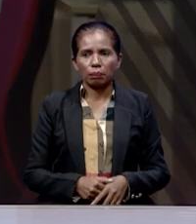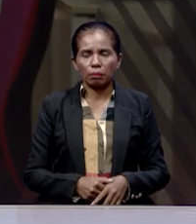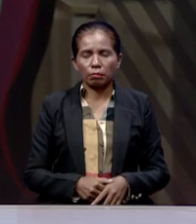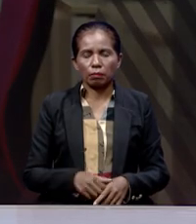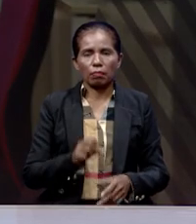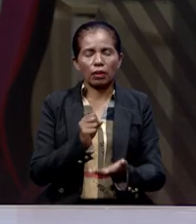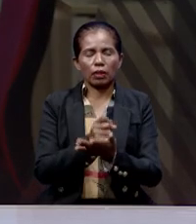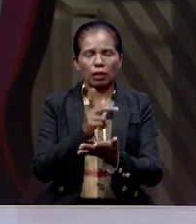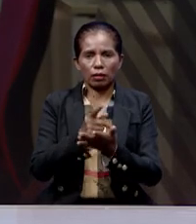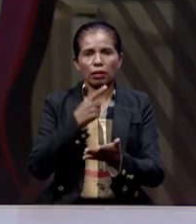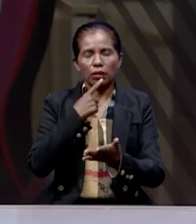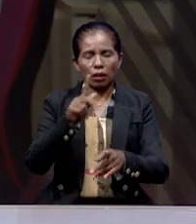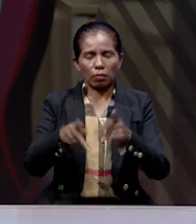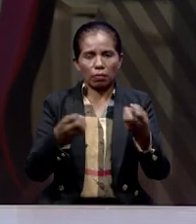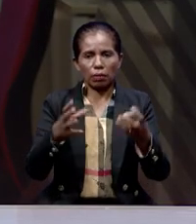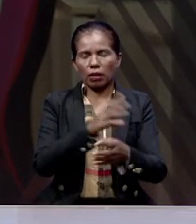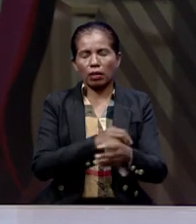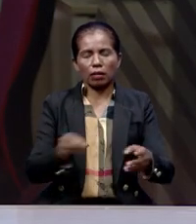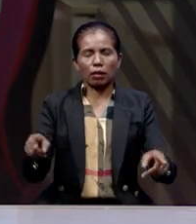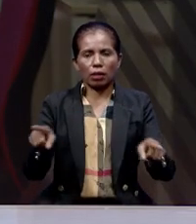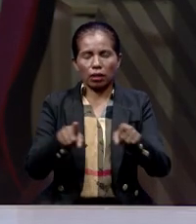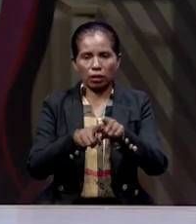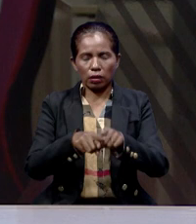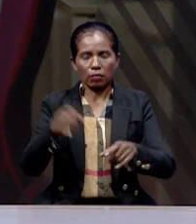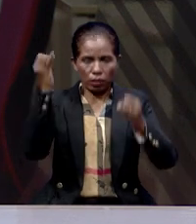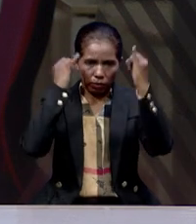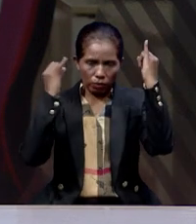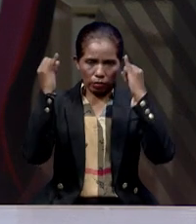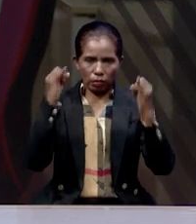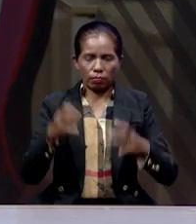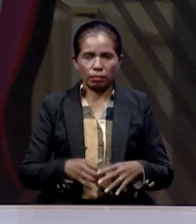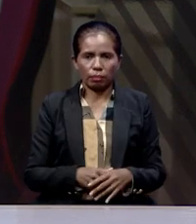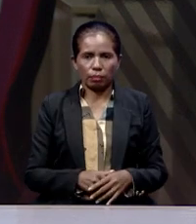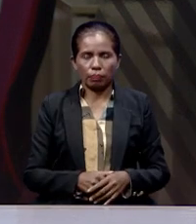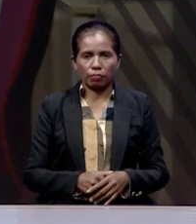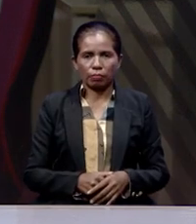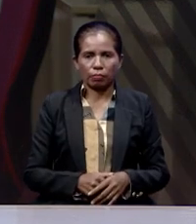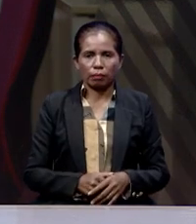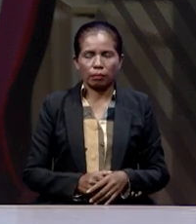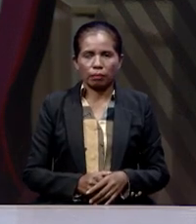SECOMS konsidera sidadaun barak maksaun produtor ba informasaun.